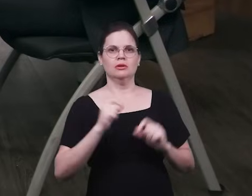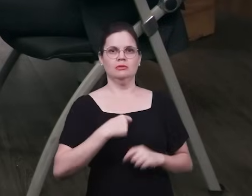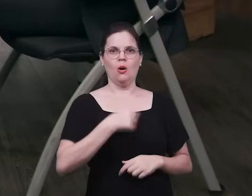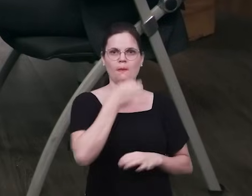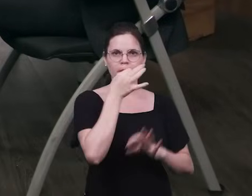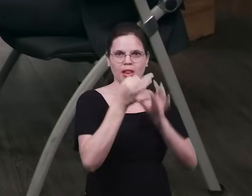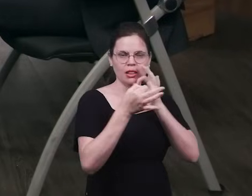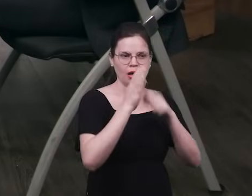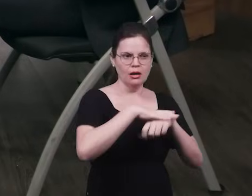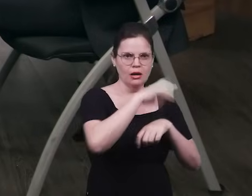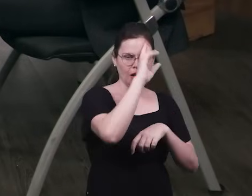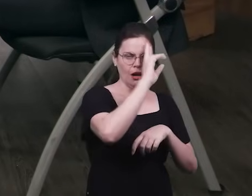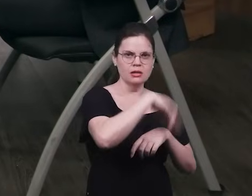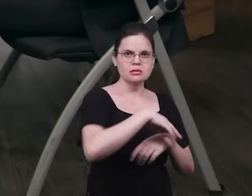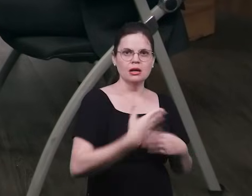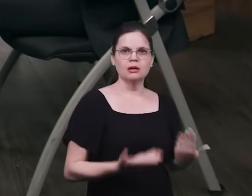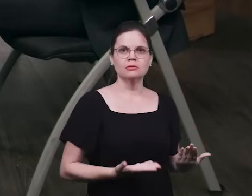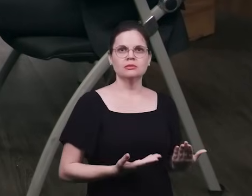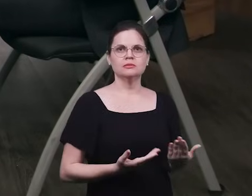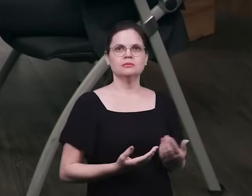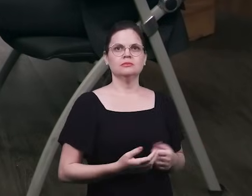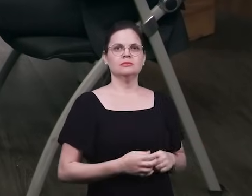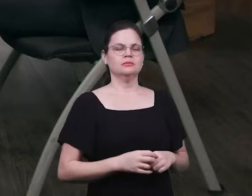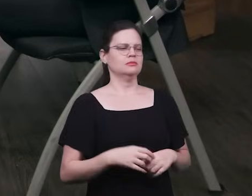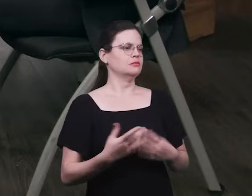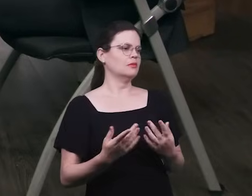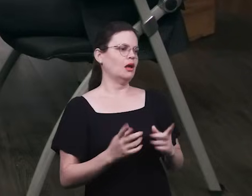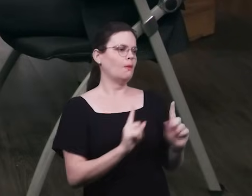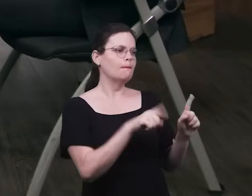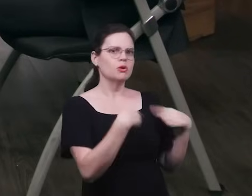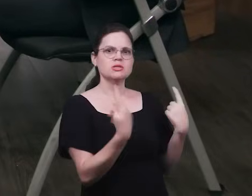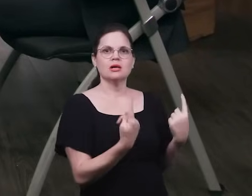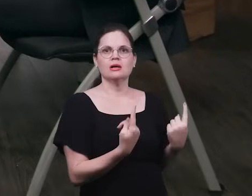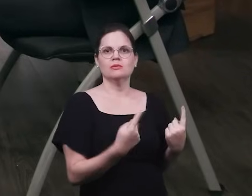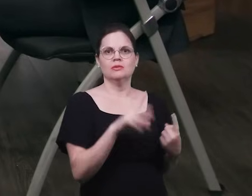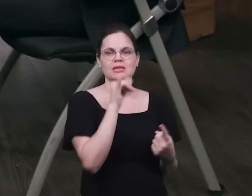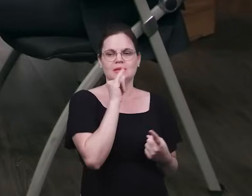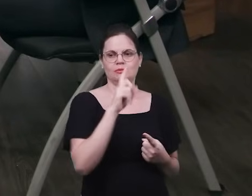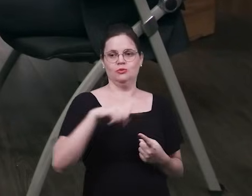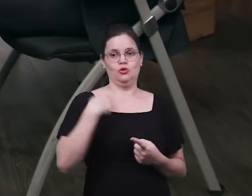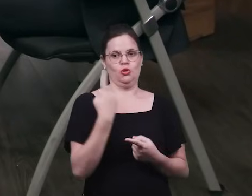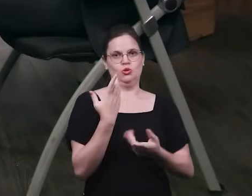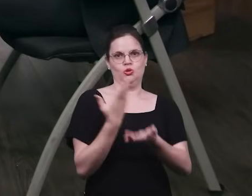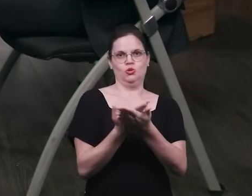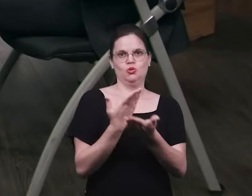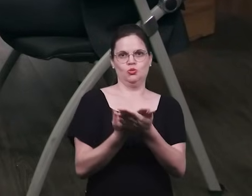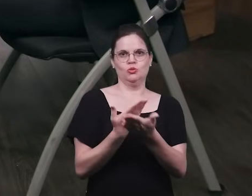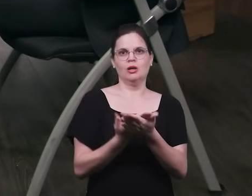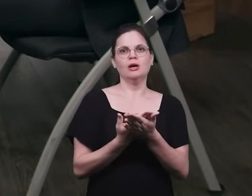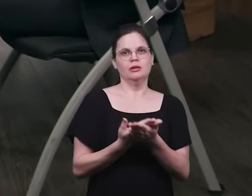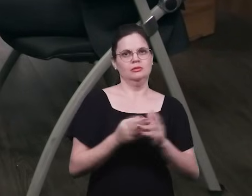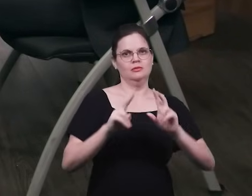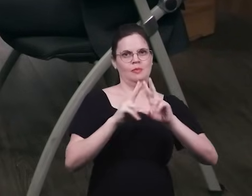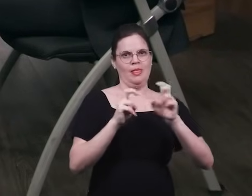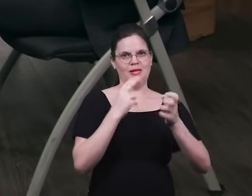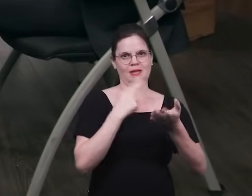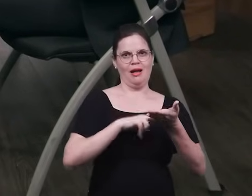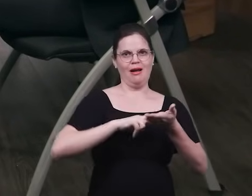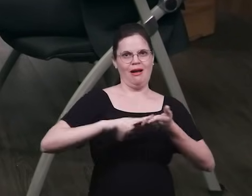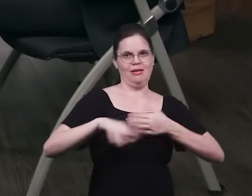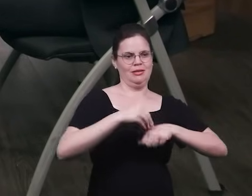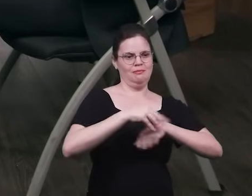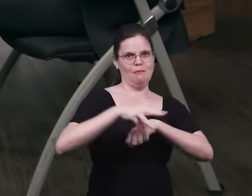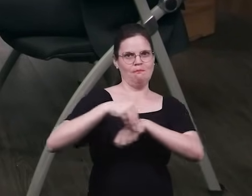a as as oposições né ah quando nós estudamos aqui que as outras cartas nós